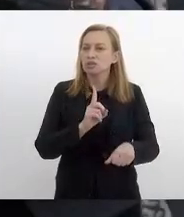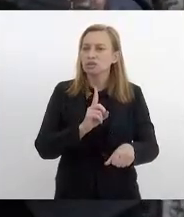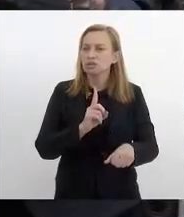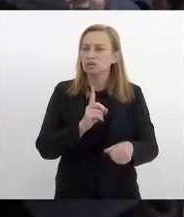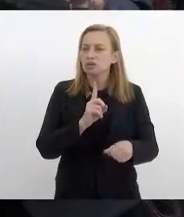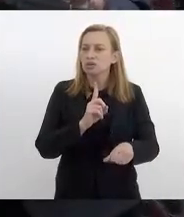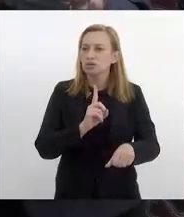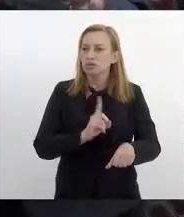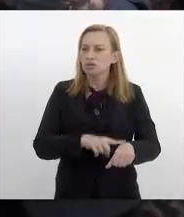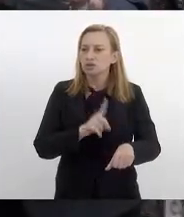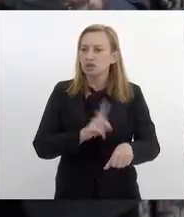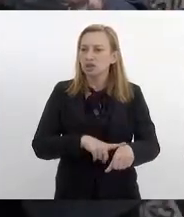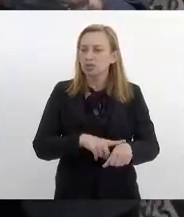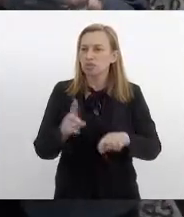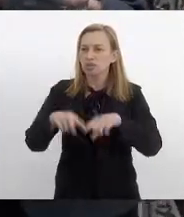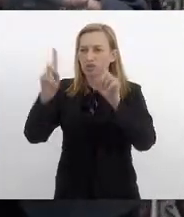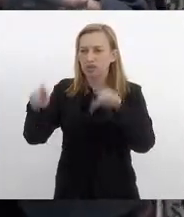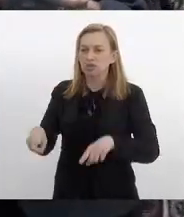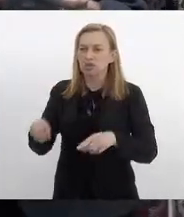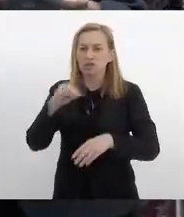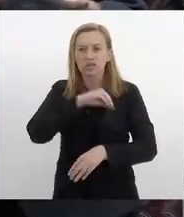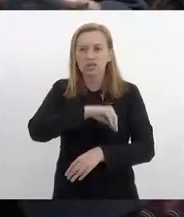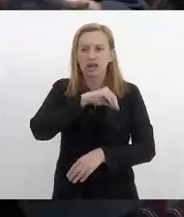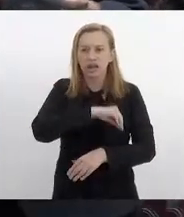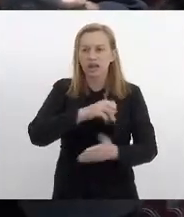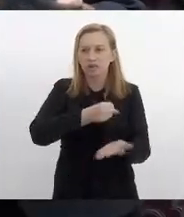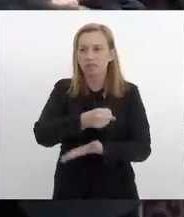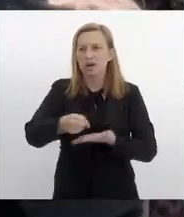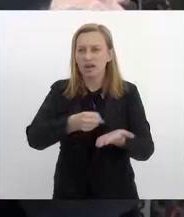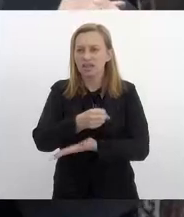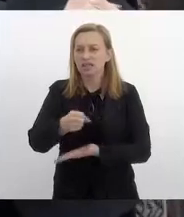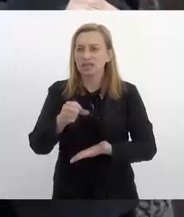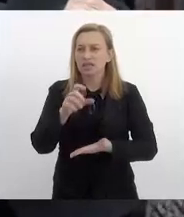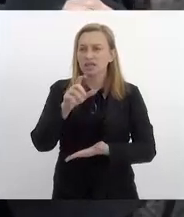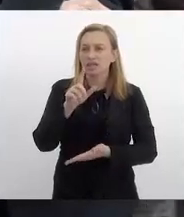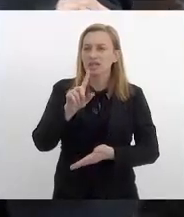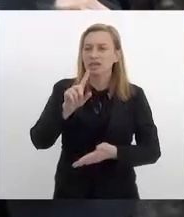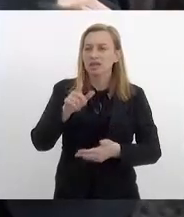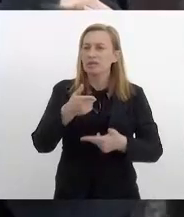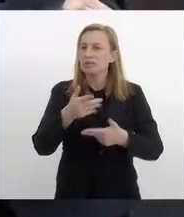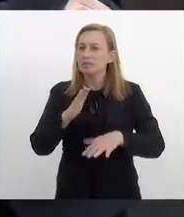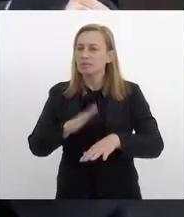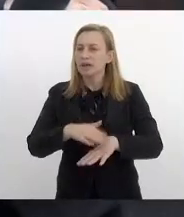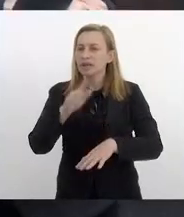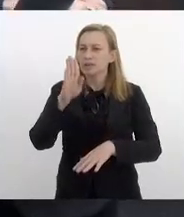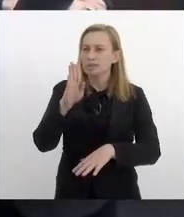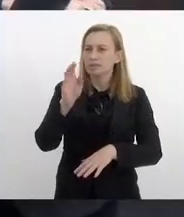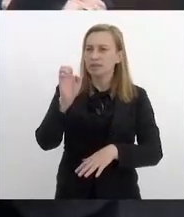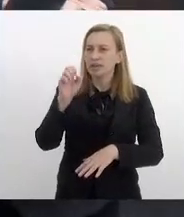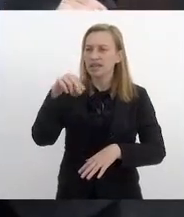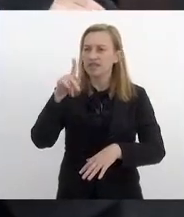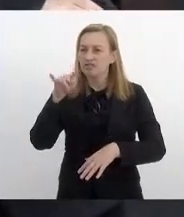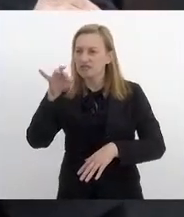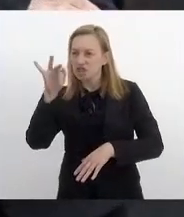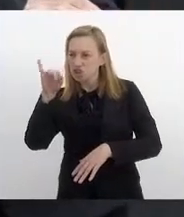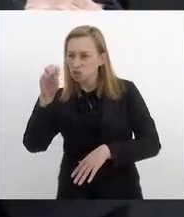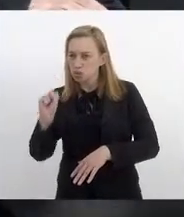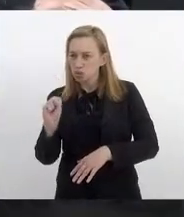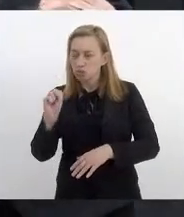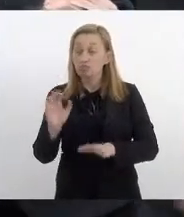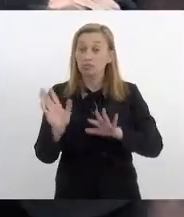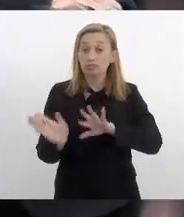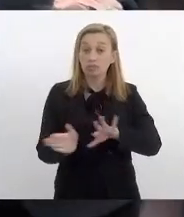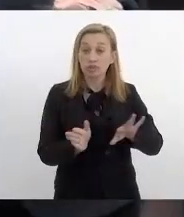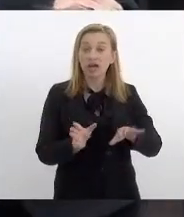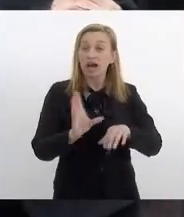seu salário base, as gratificações e demais benefícios incidentes. A